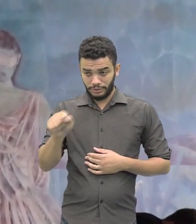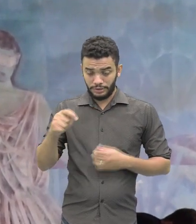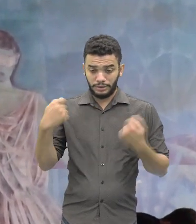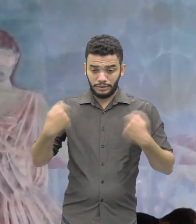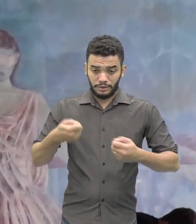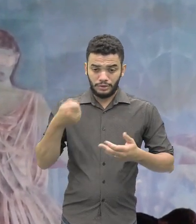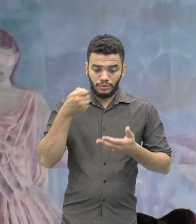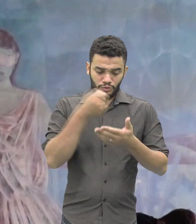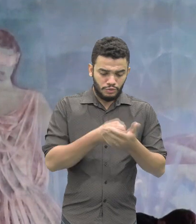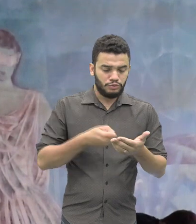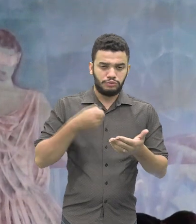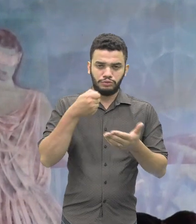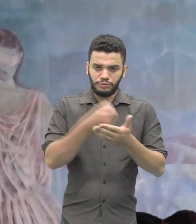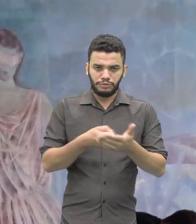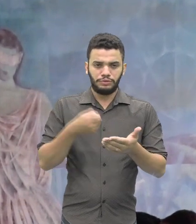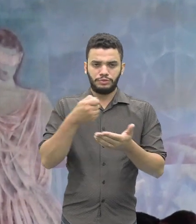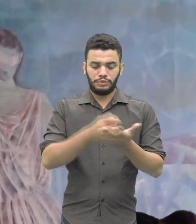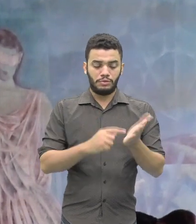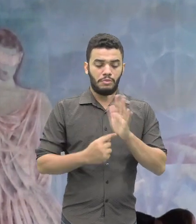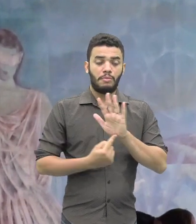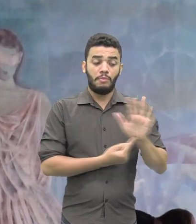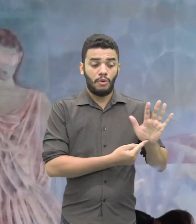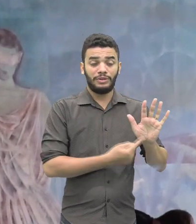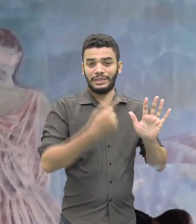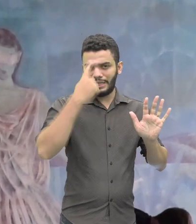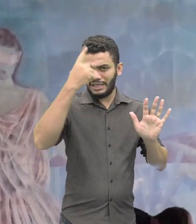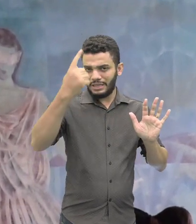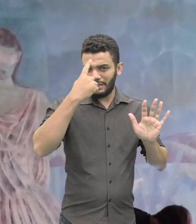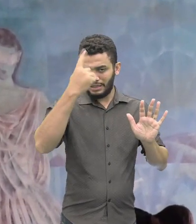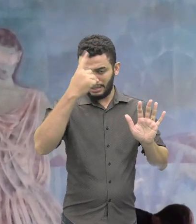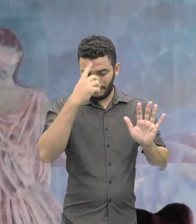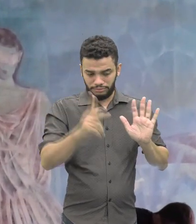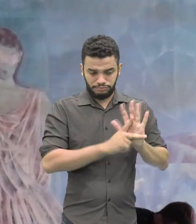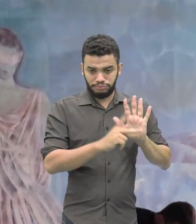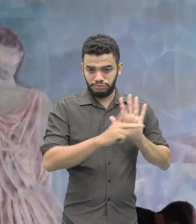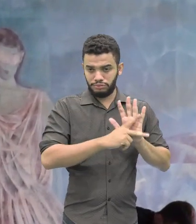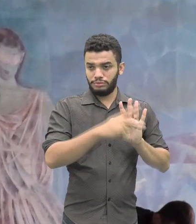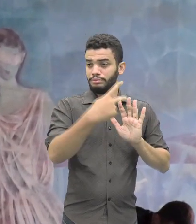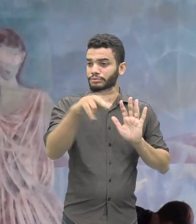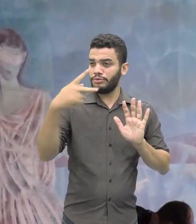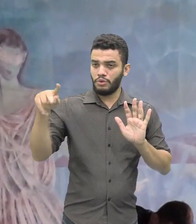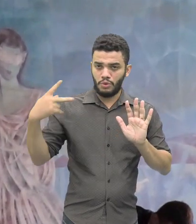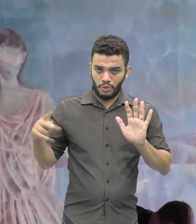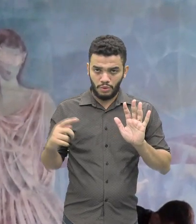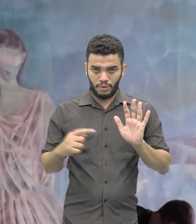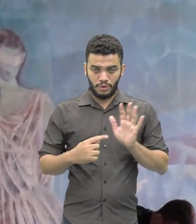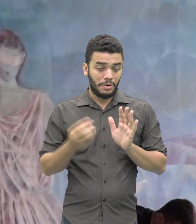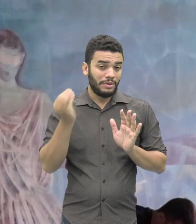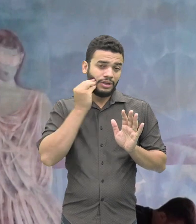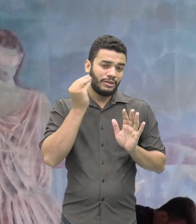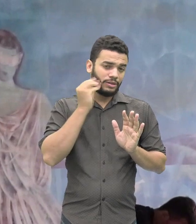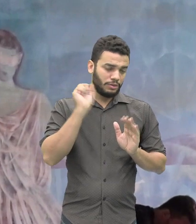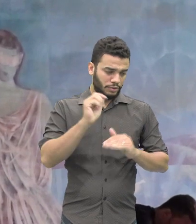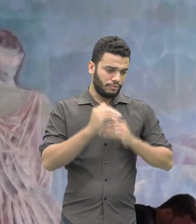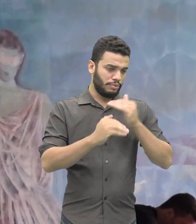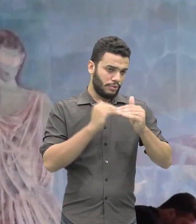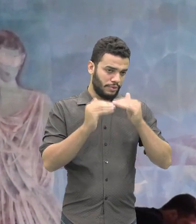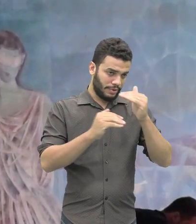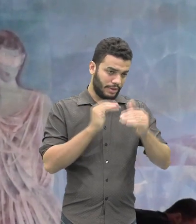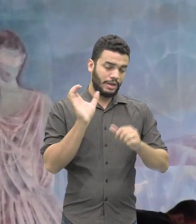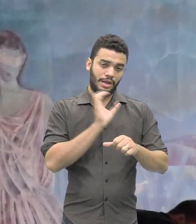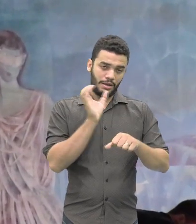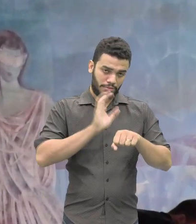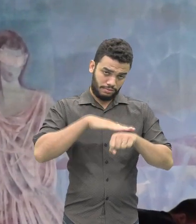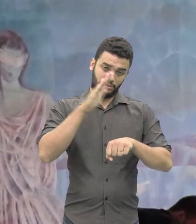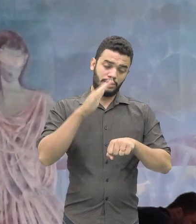levantem seus problemas levantem suas dificuldades juntamente com todos os outros parceiros aqui presentes para que nós possamos